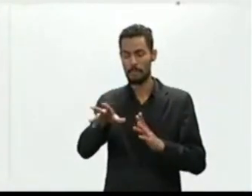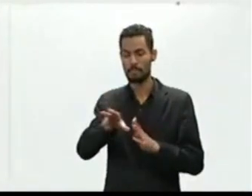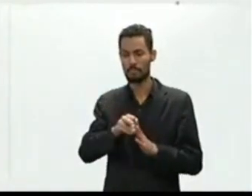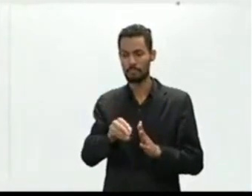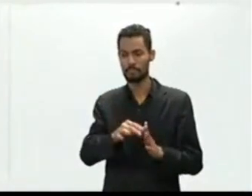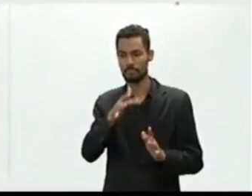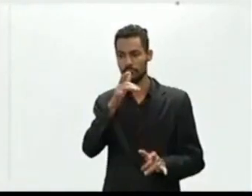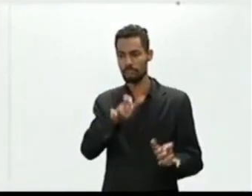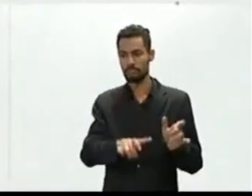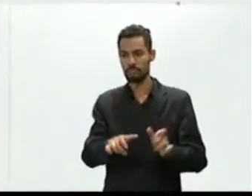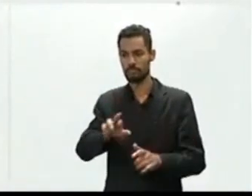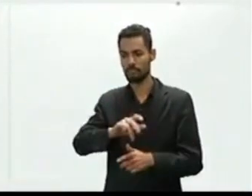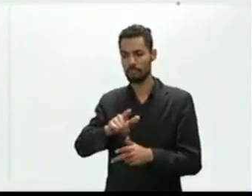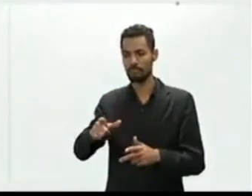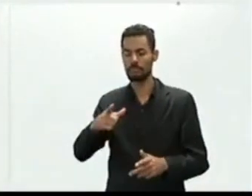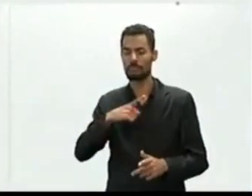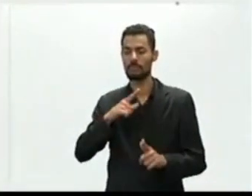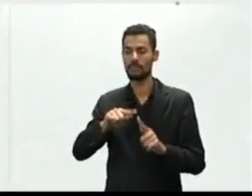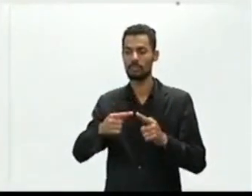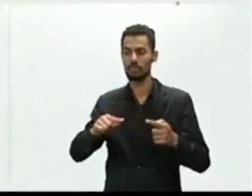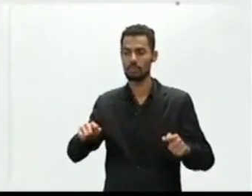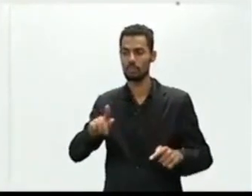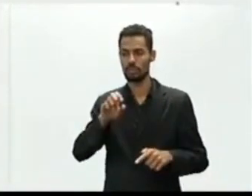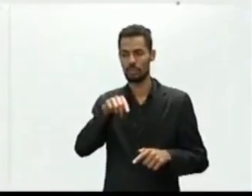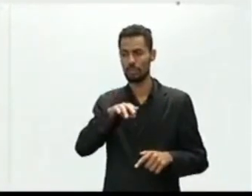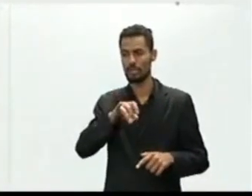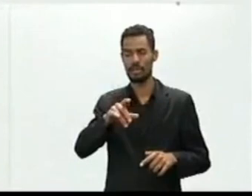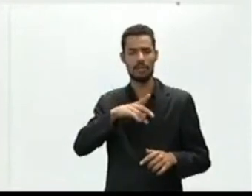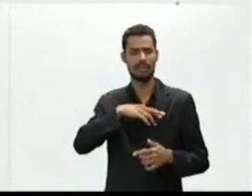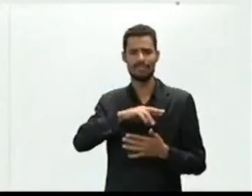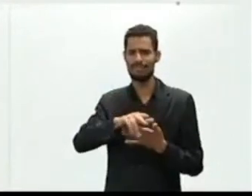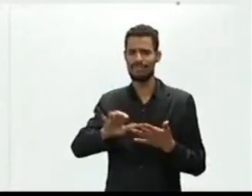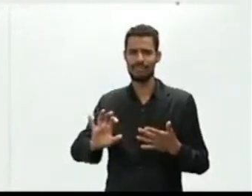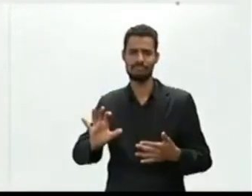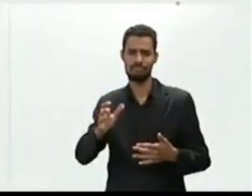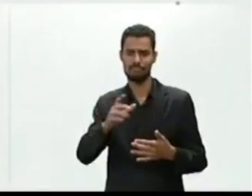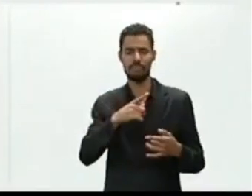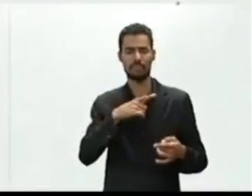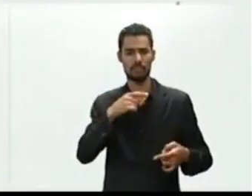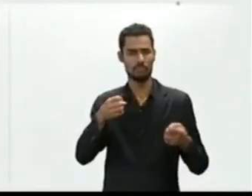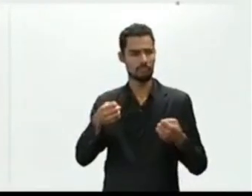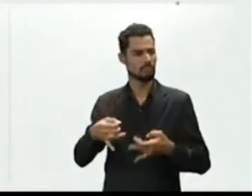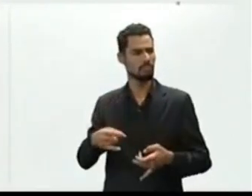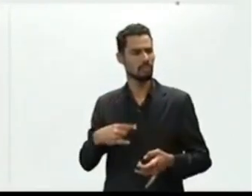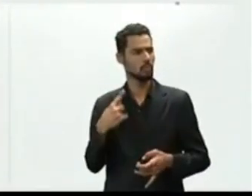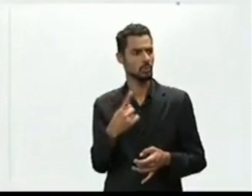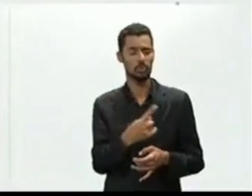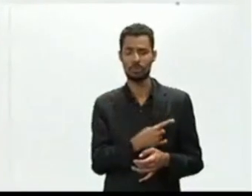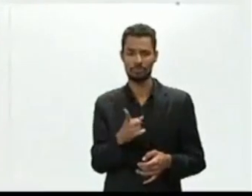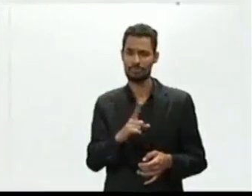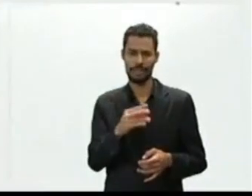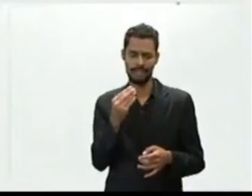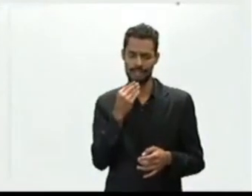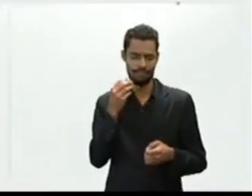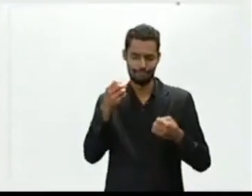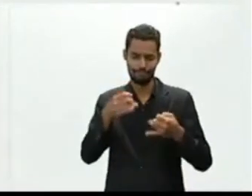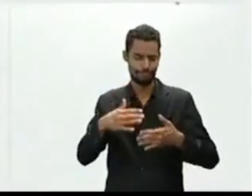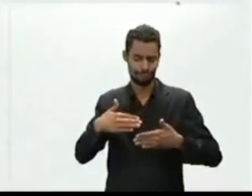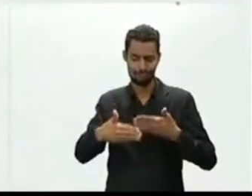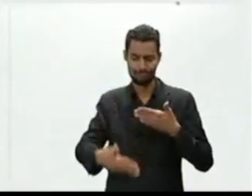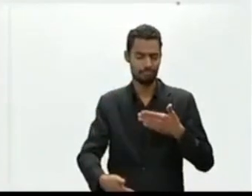seres humanos, né? O doping genético. Existe uma série de questões aí que tem que ser discutidas e que a gente não vai nem tentar